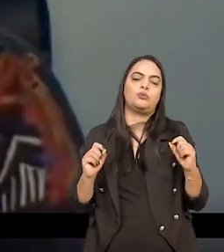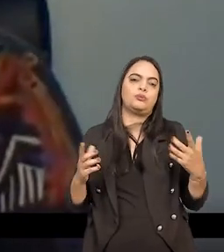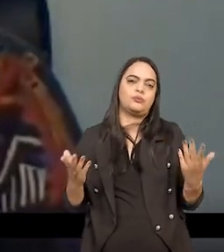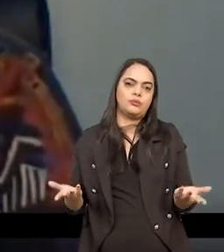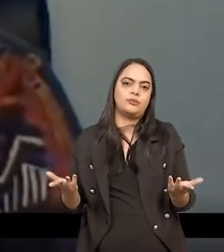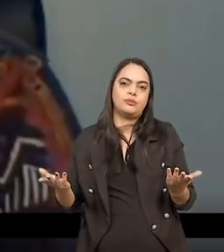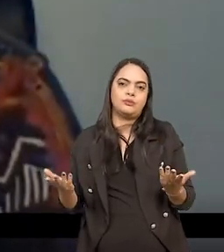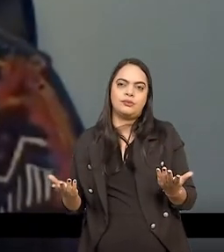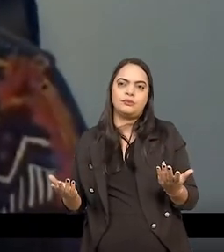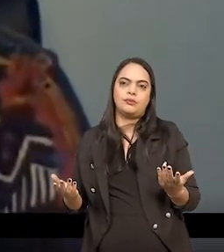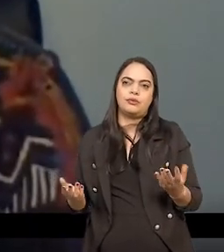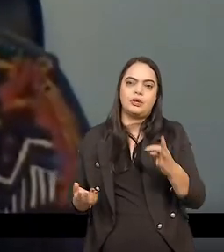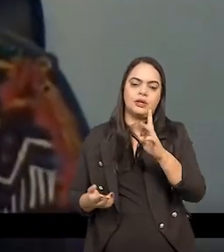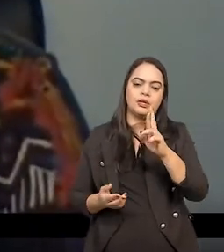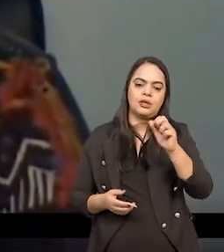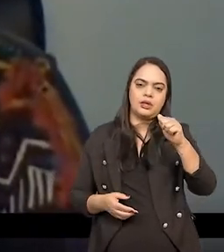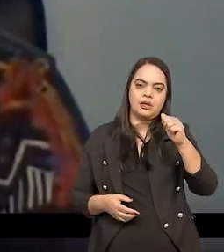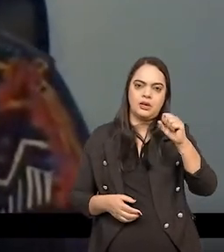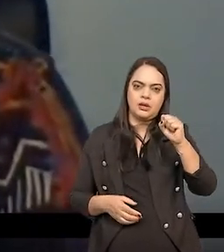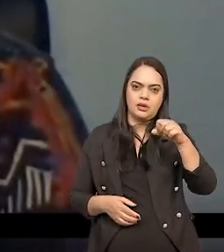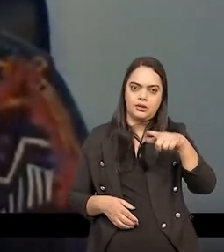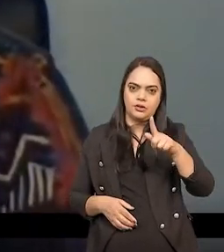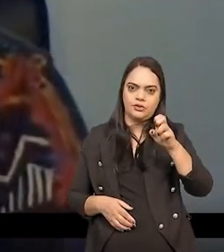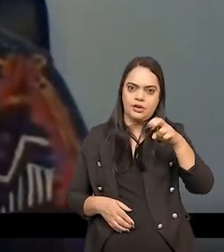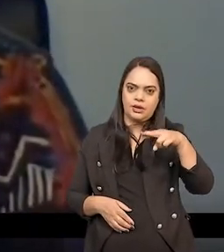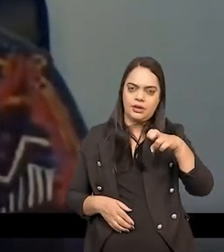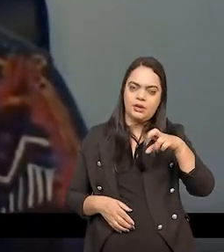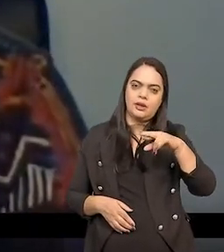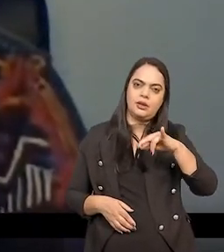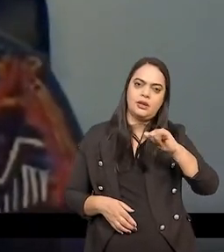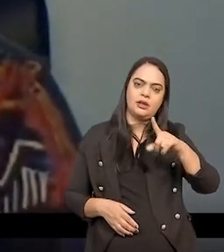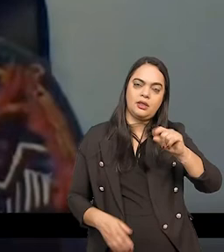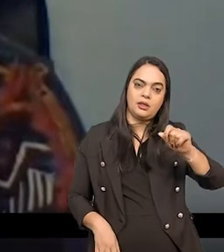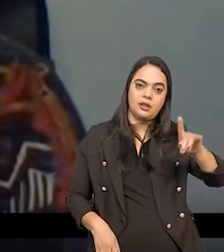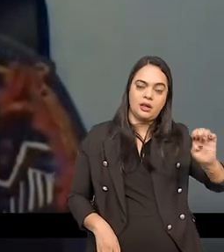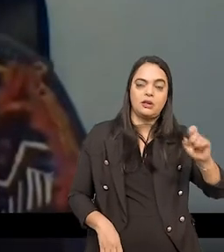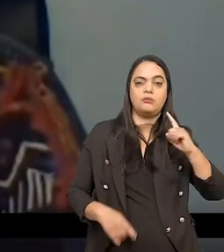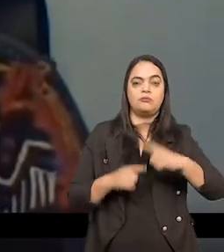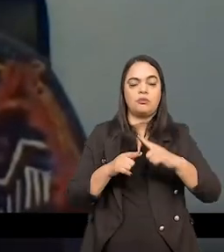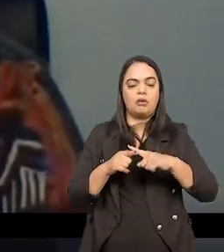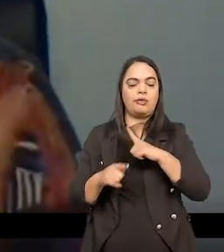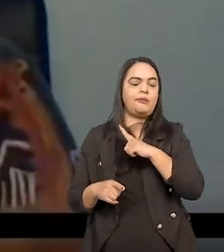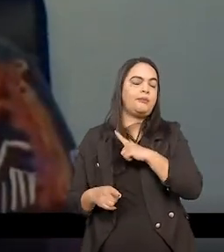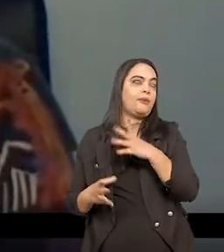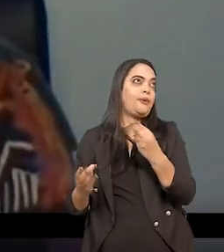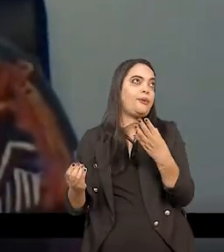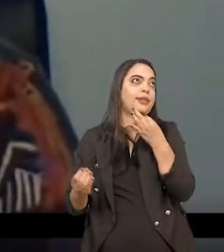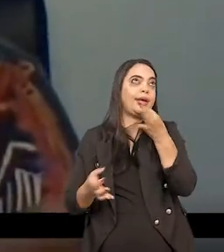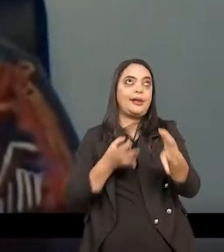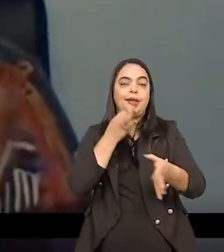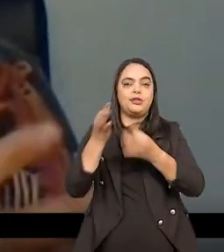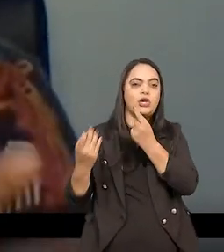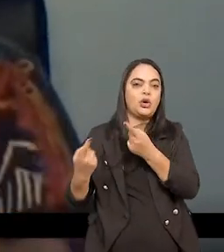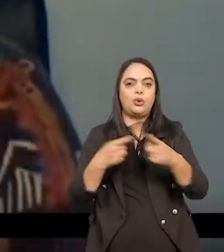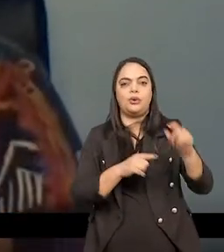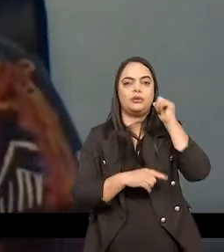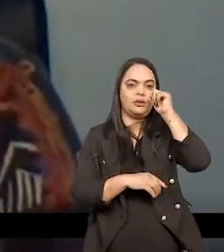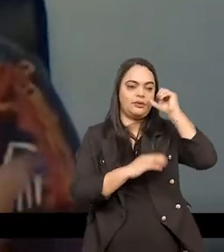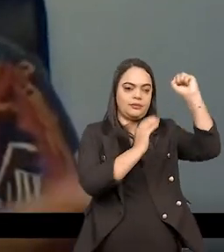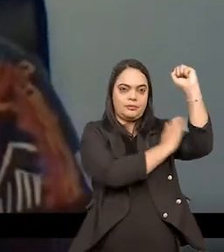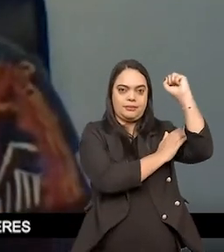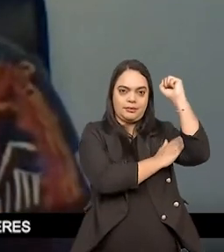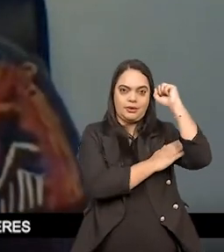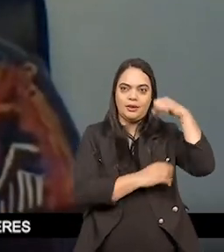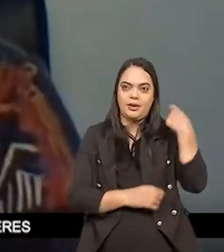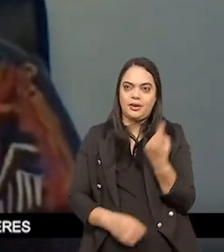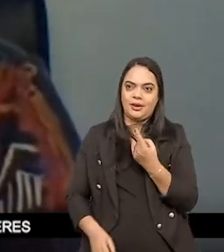da transgeneridade, né, porque há muitas críticas a esse feminismo, até agora, pegando o Big Brother, né, que está